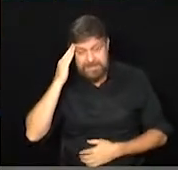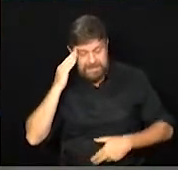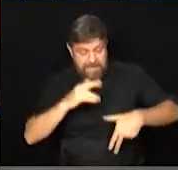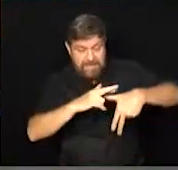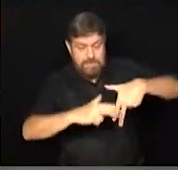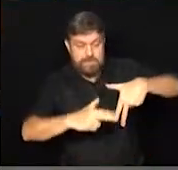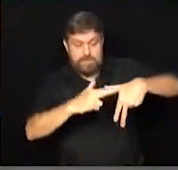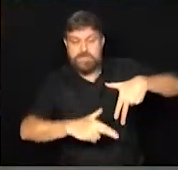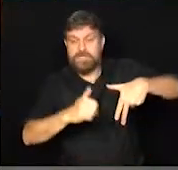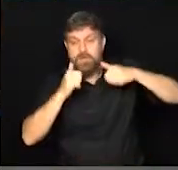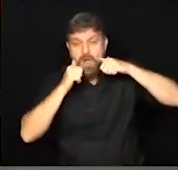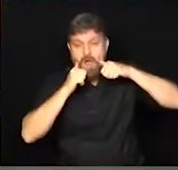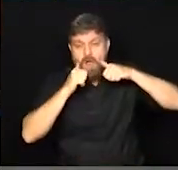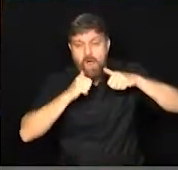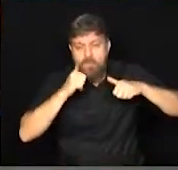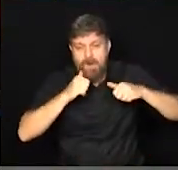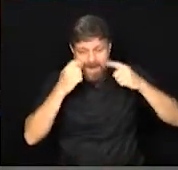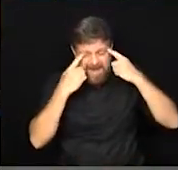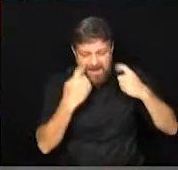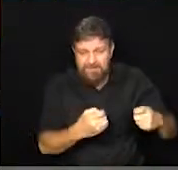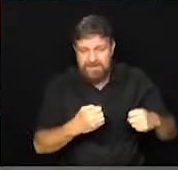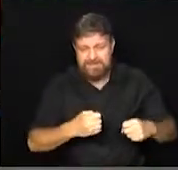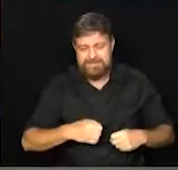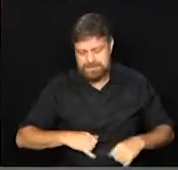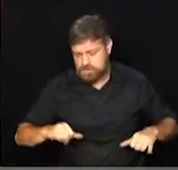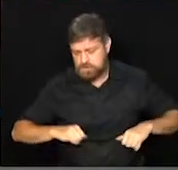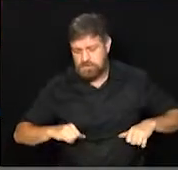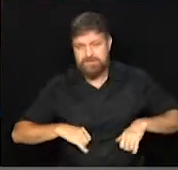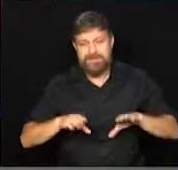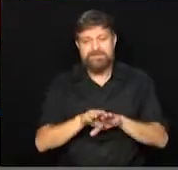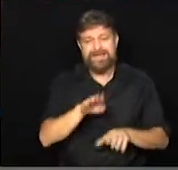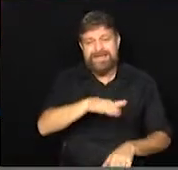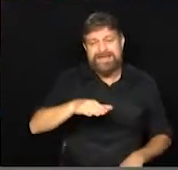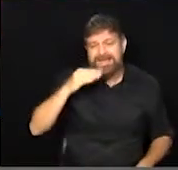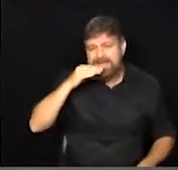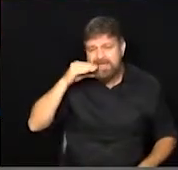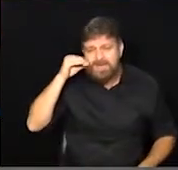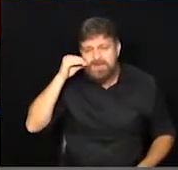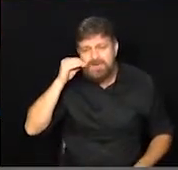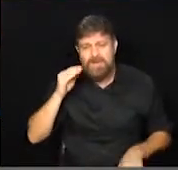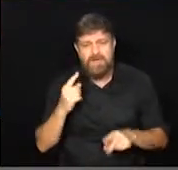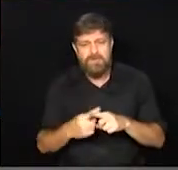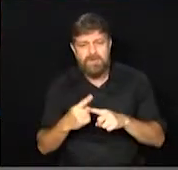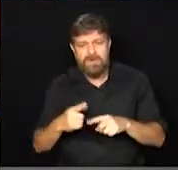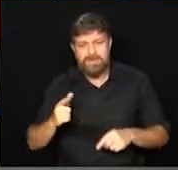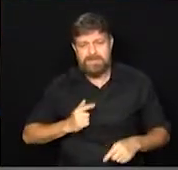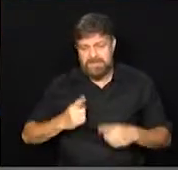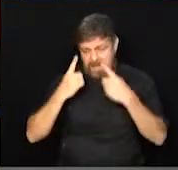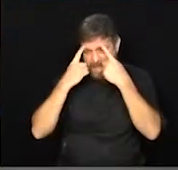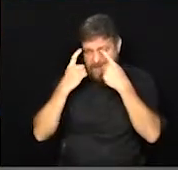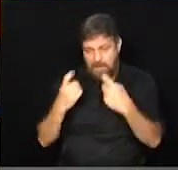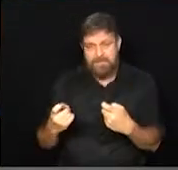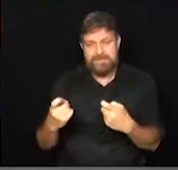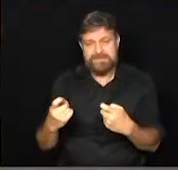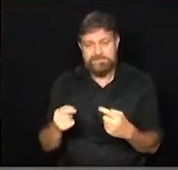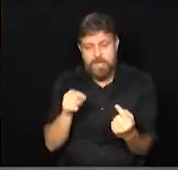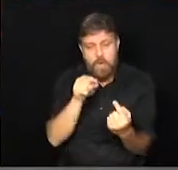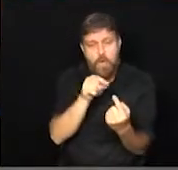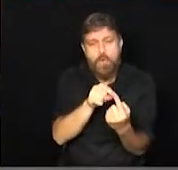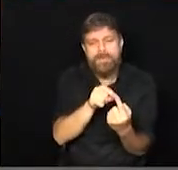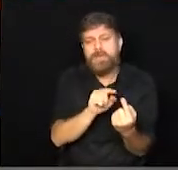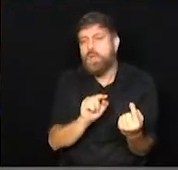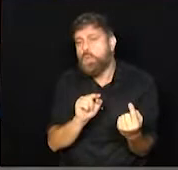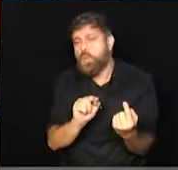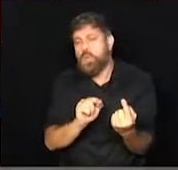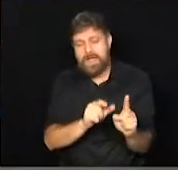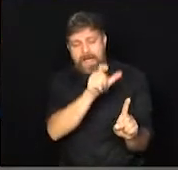violência contra a mulher, a violência contra crianças e adolescentes, como uma violência relacional, uma violência